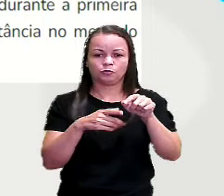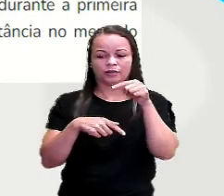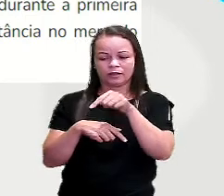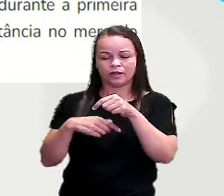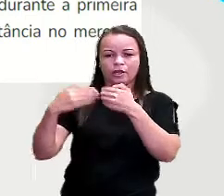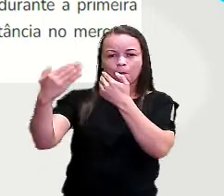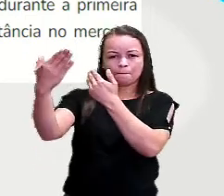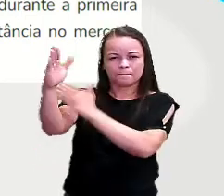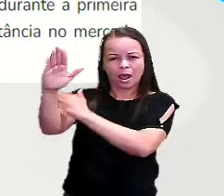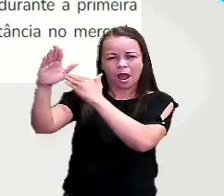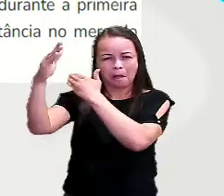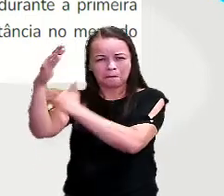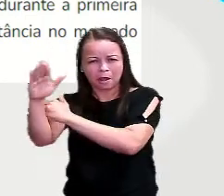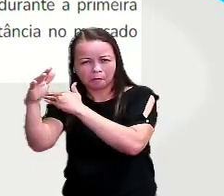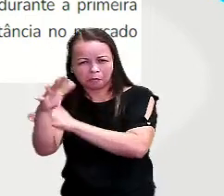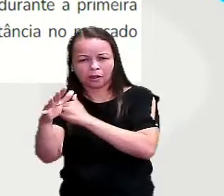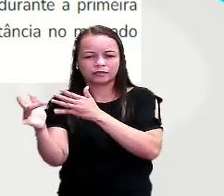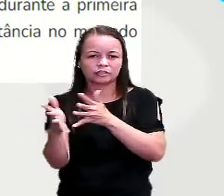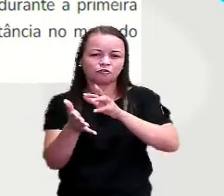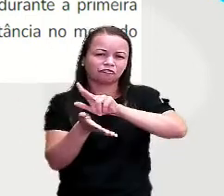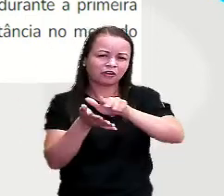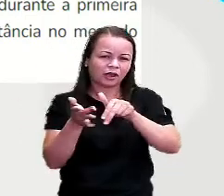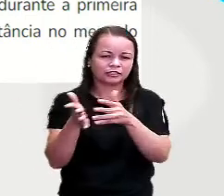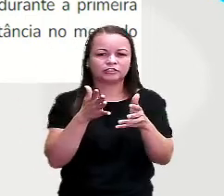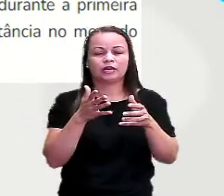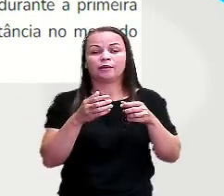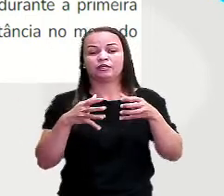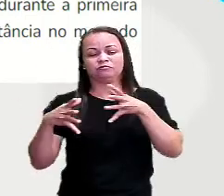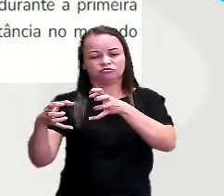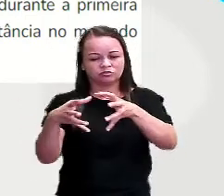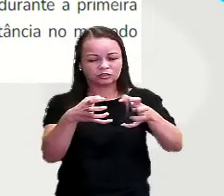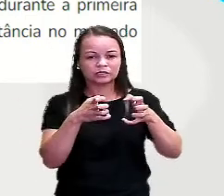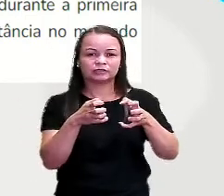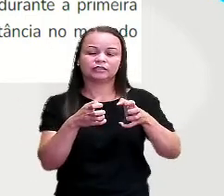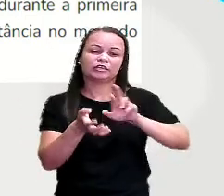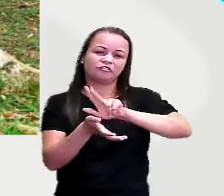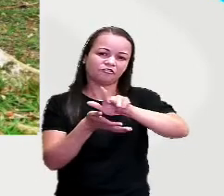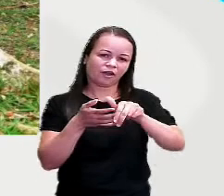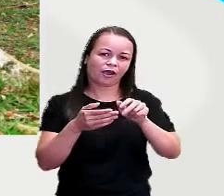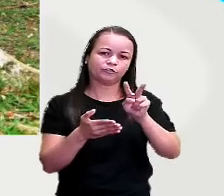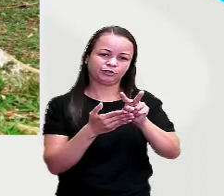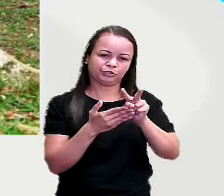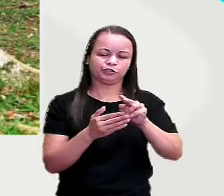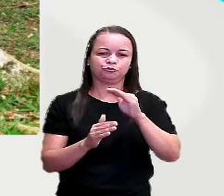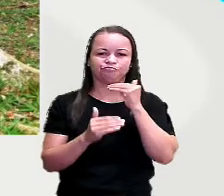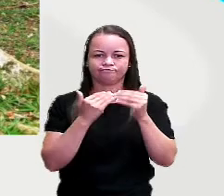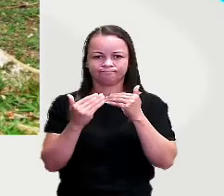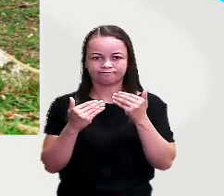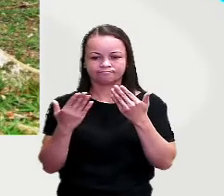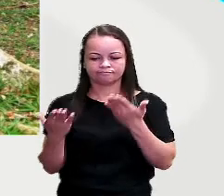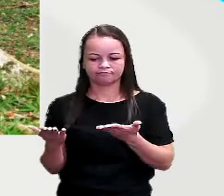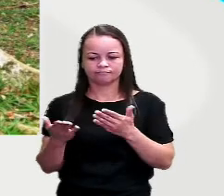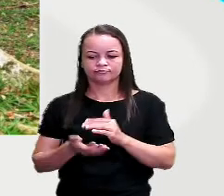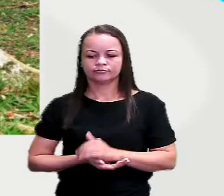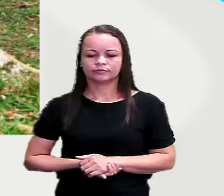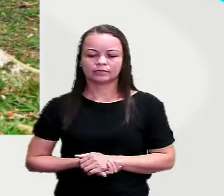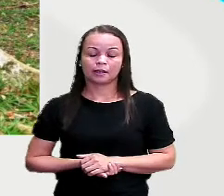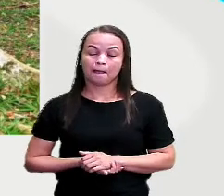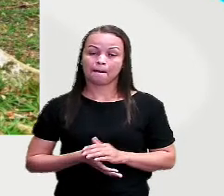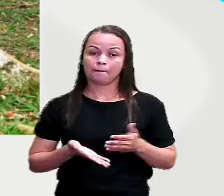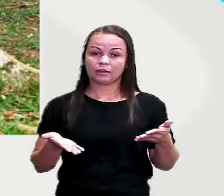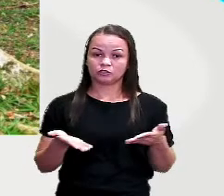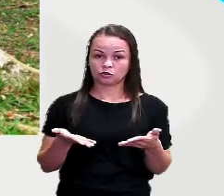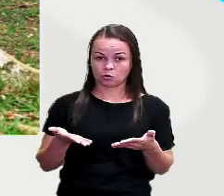obter o produto. E aí por isso que vinham os confrontos e muitos foram mortos, certo? Mas na atualidade,